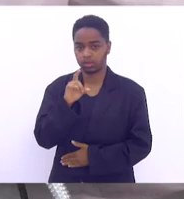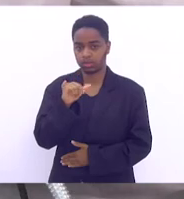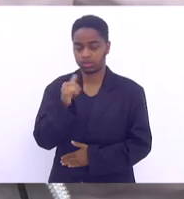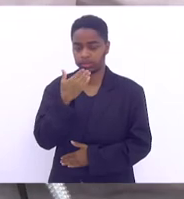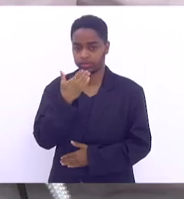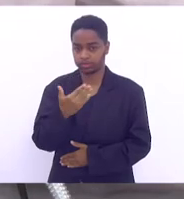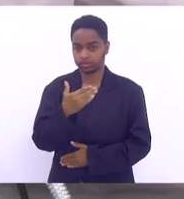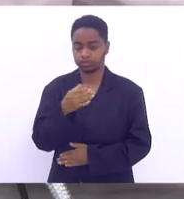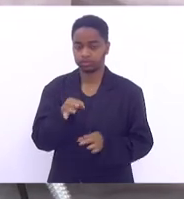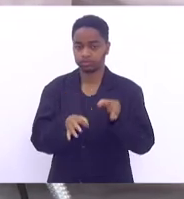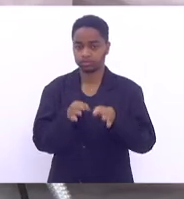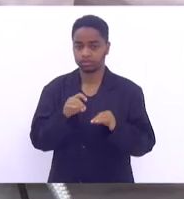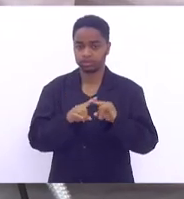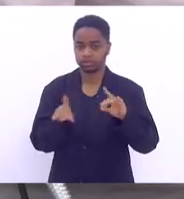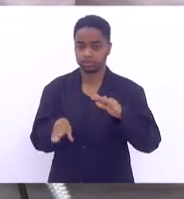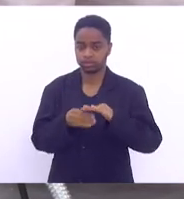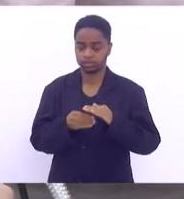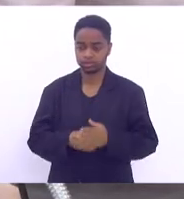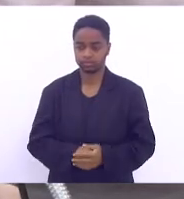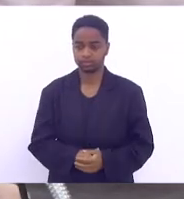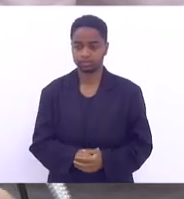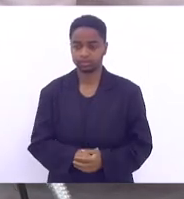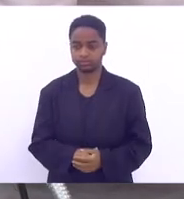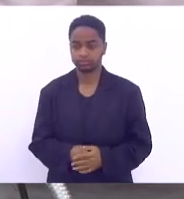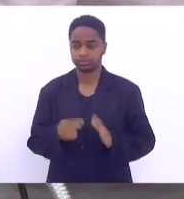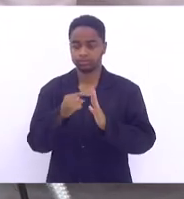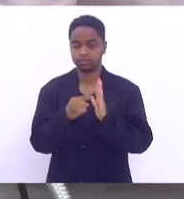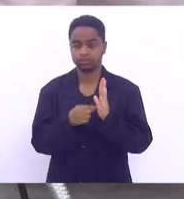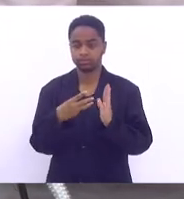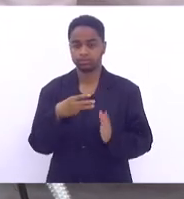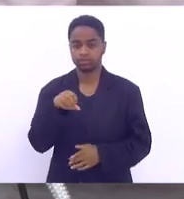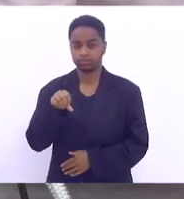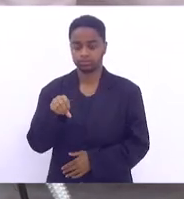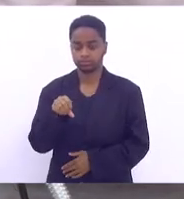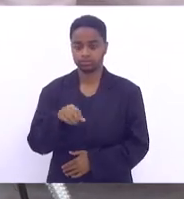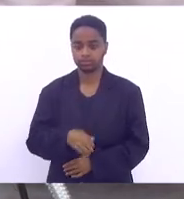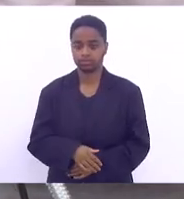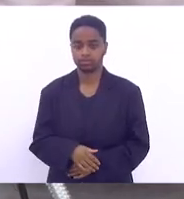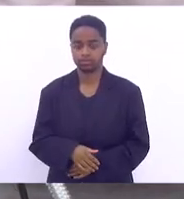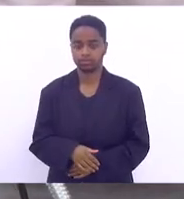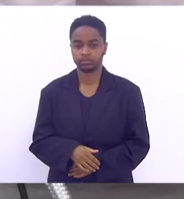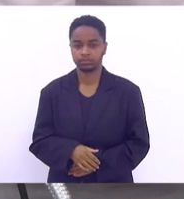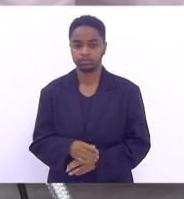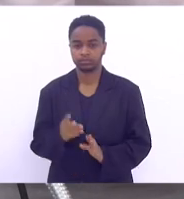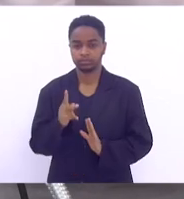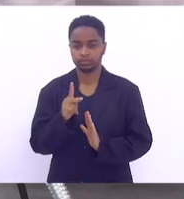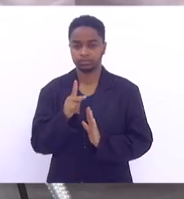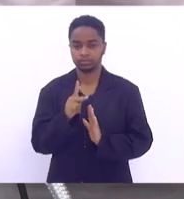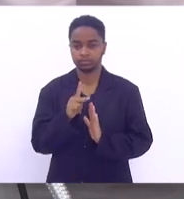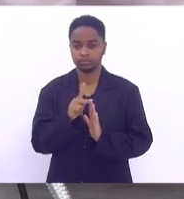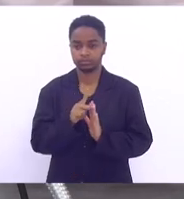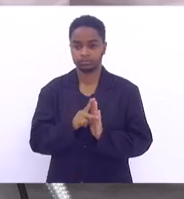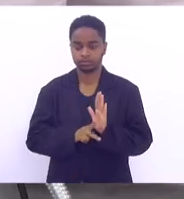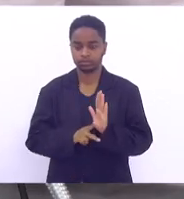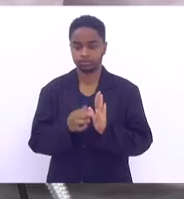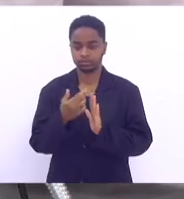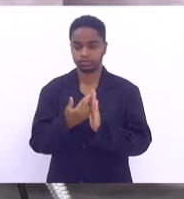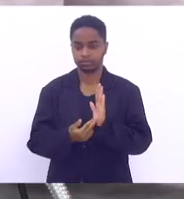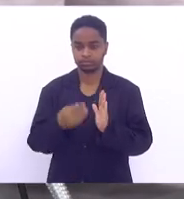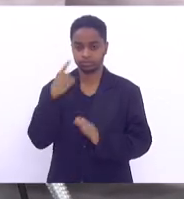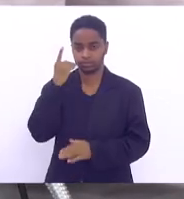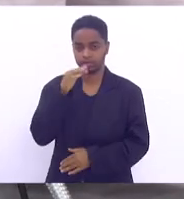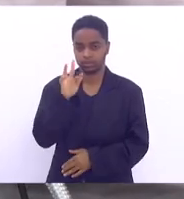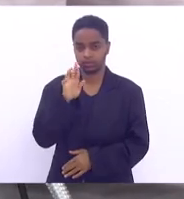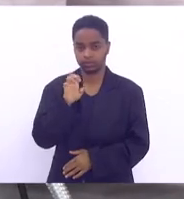Judicidade com emendas. Isso, mudou. 39 da pauta é o projeto de relatoria do deputado